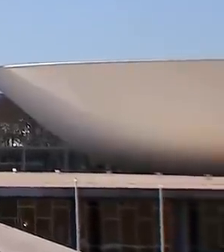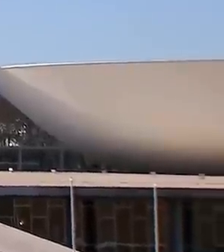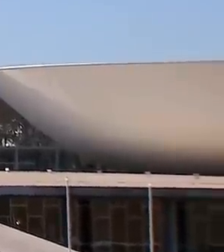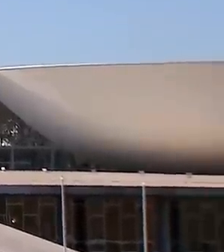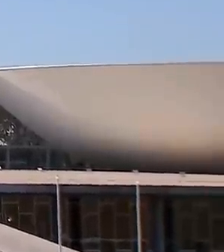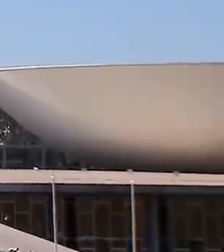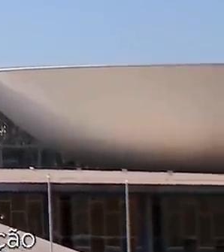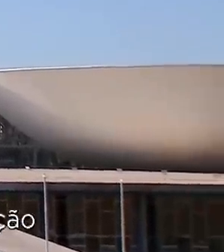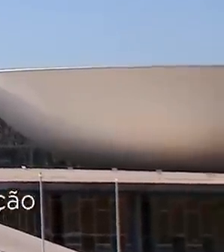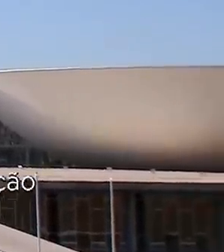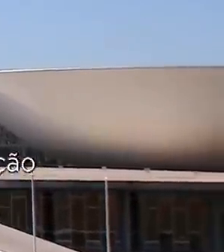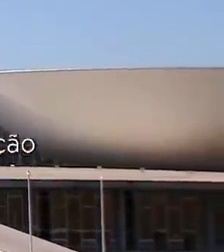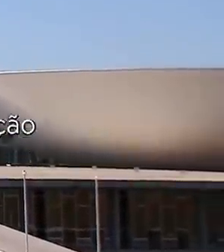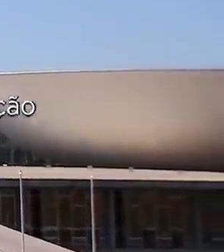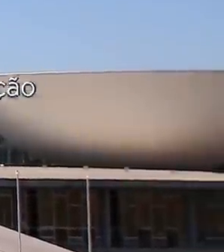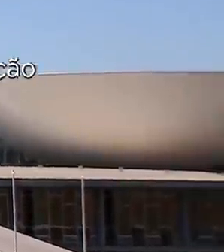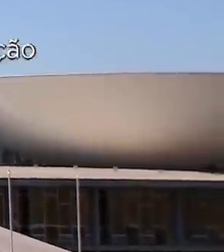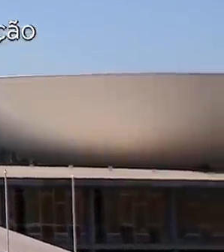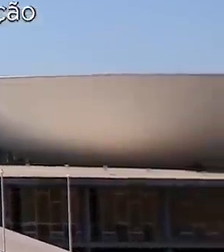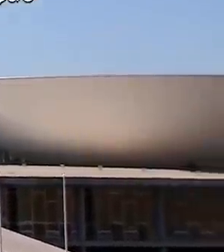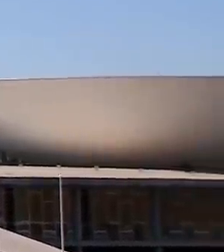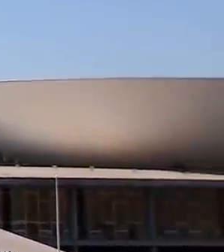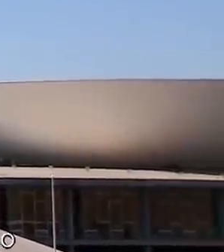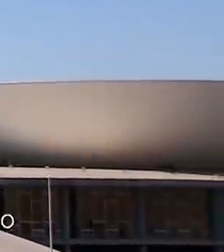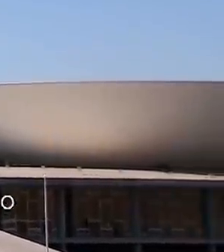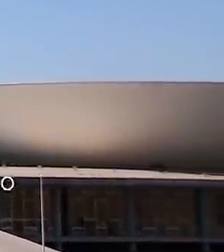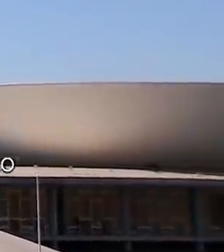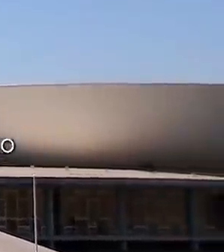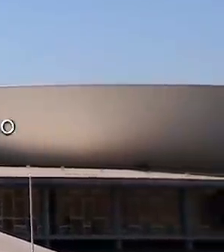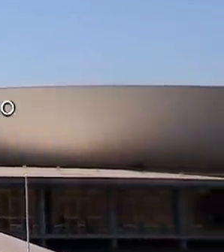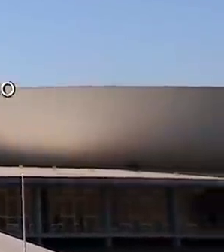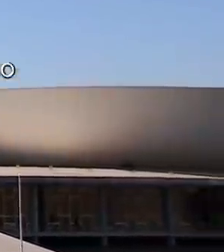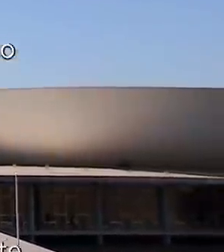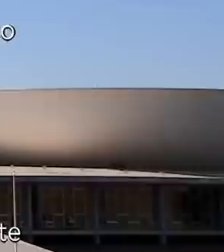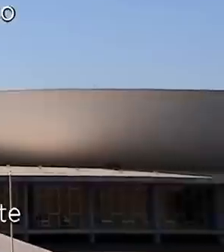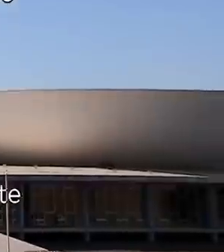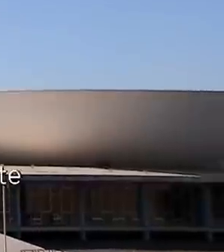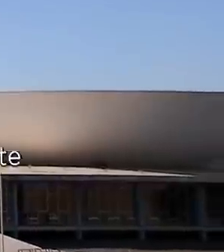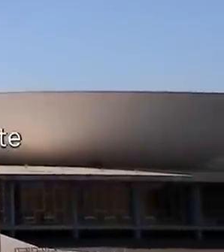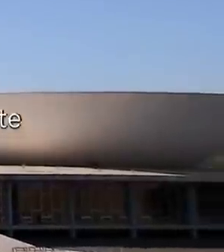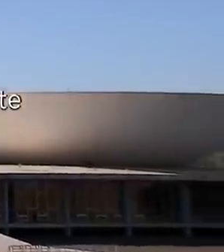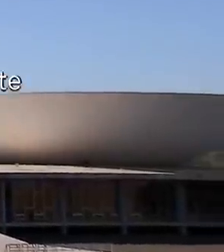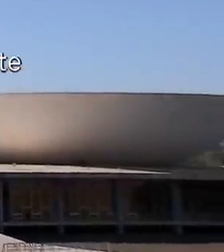E aí E aí